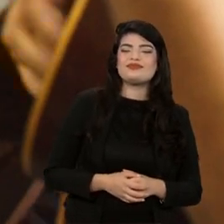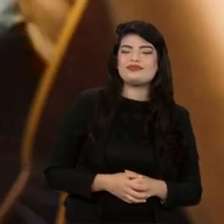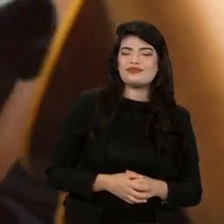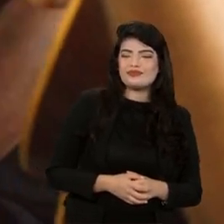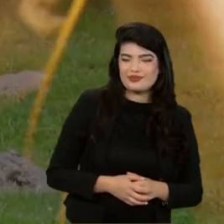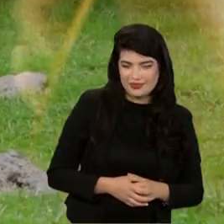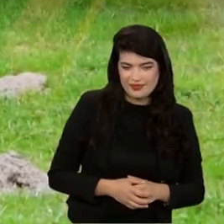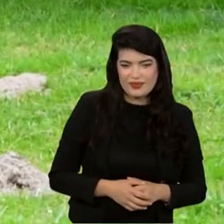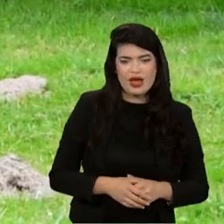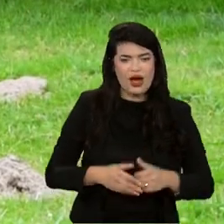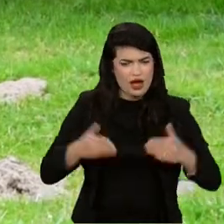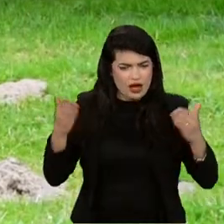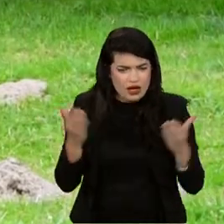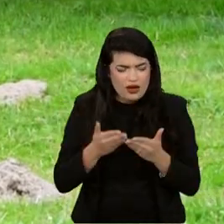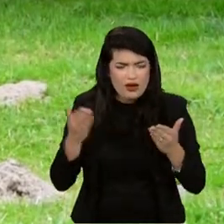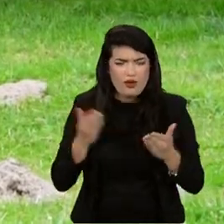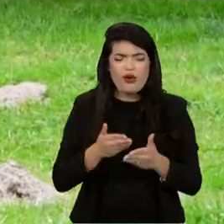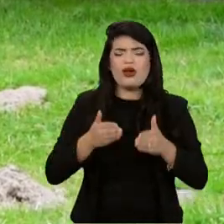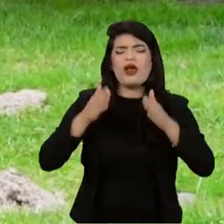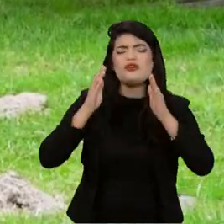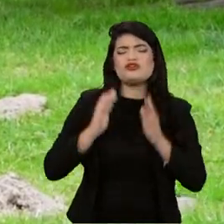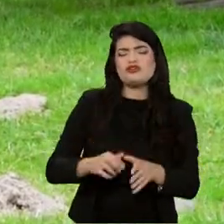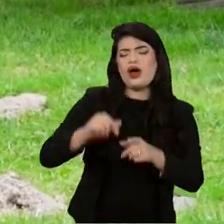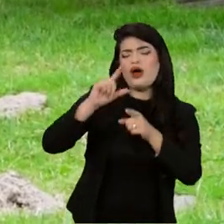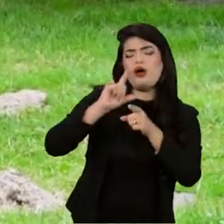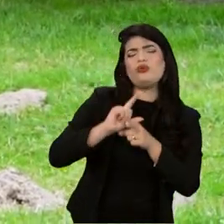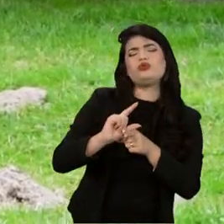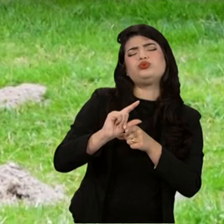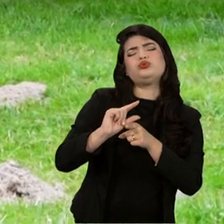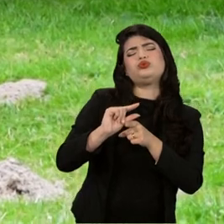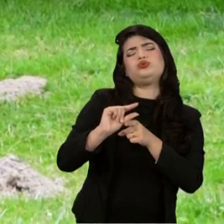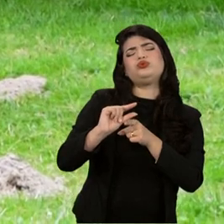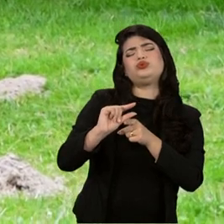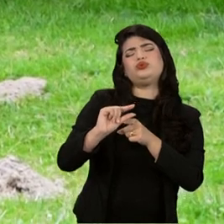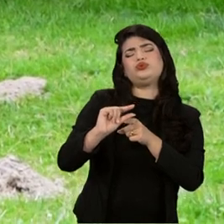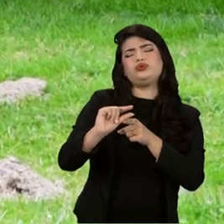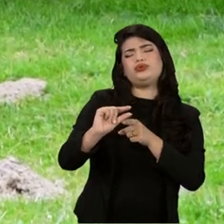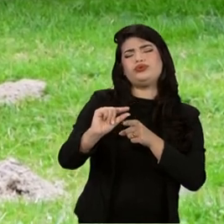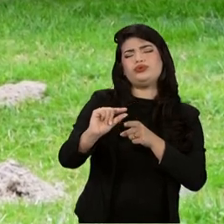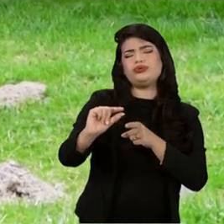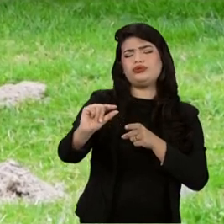E assim ela se foi, nem